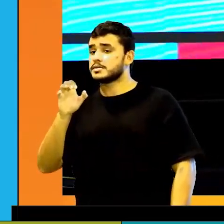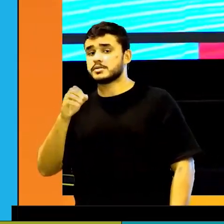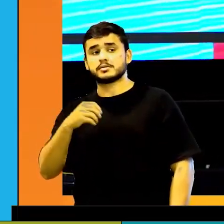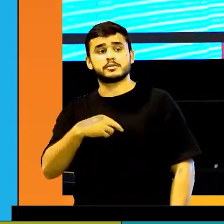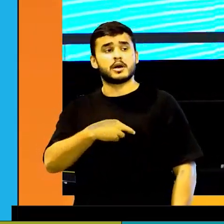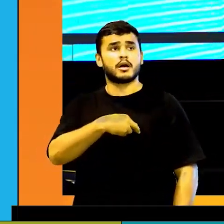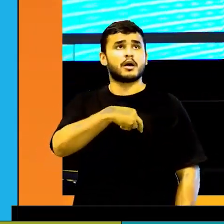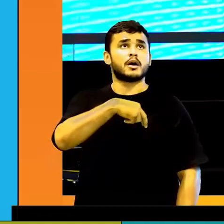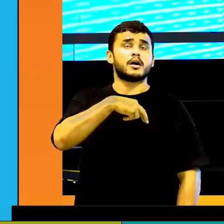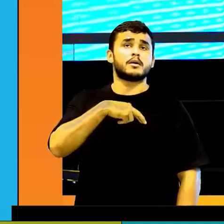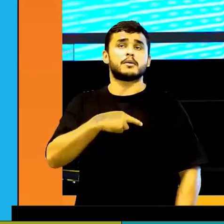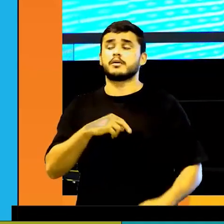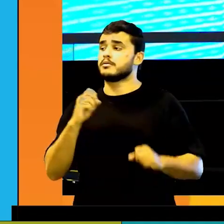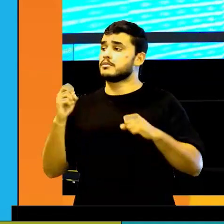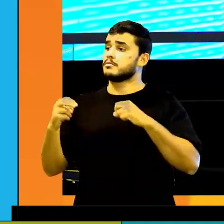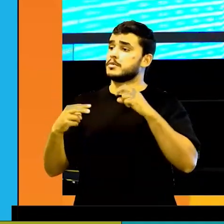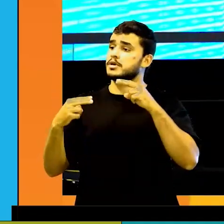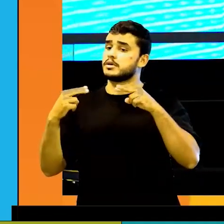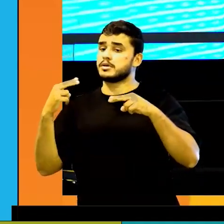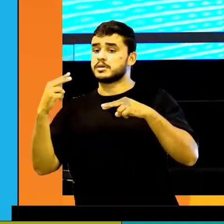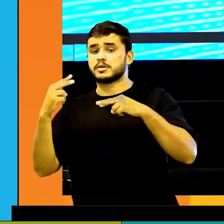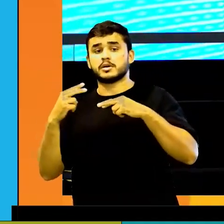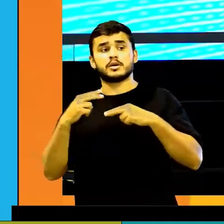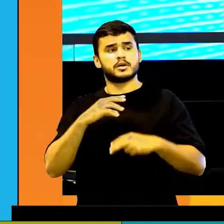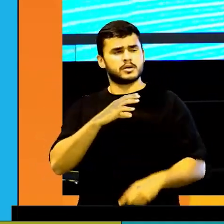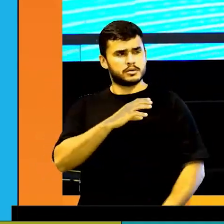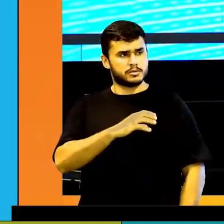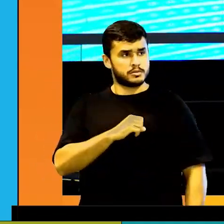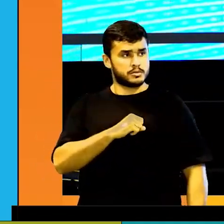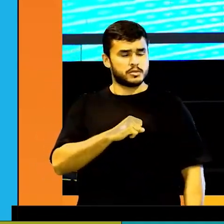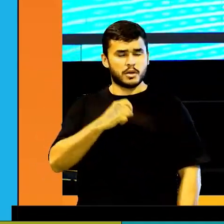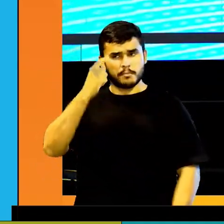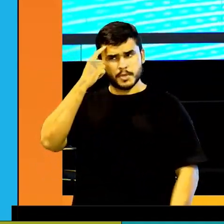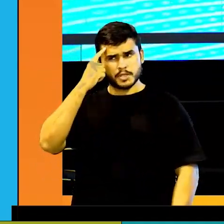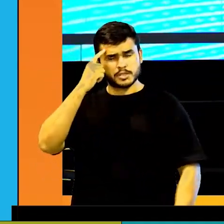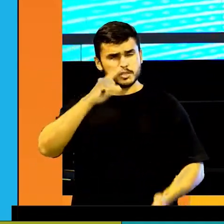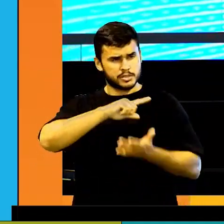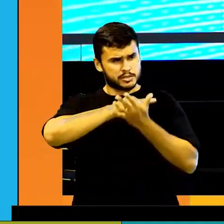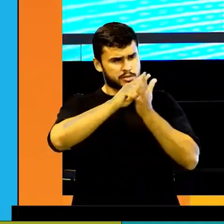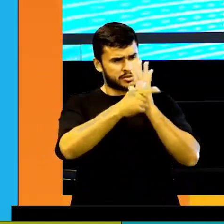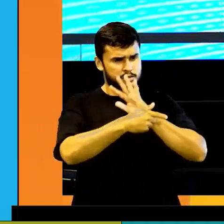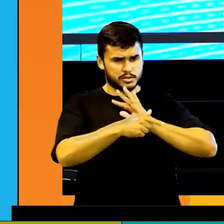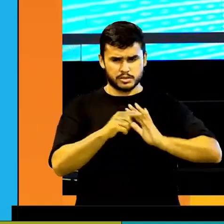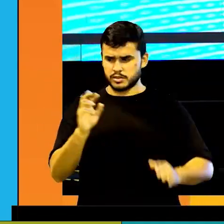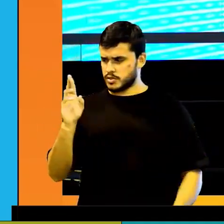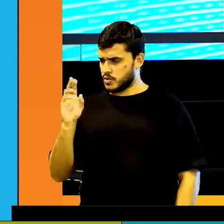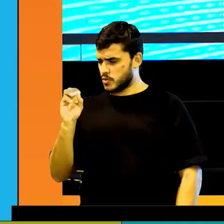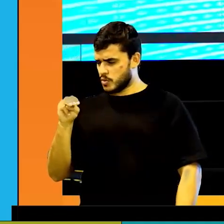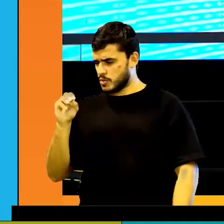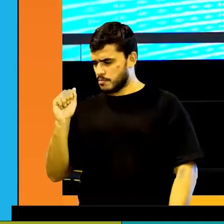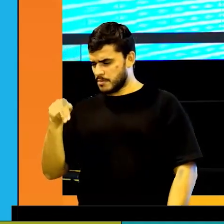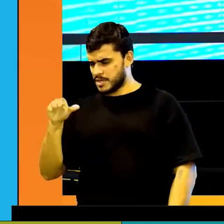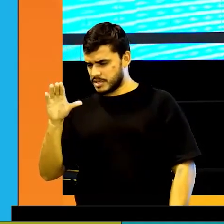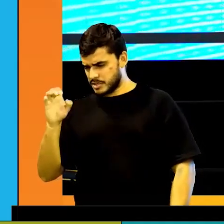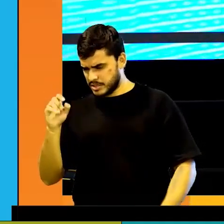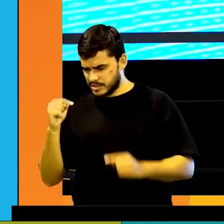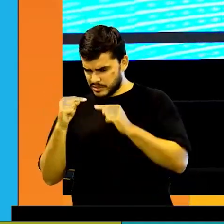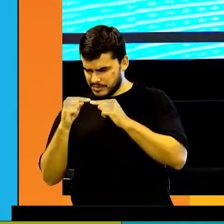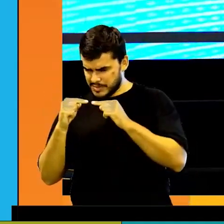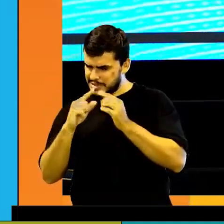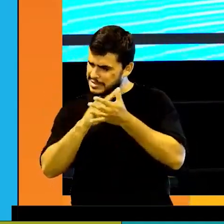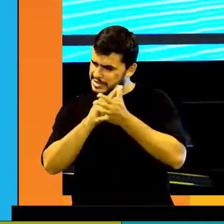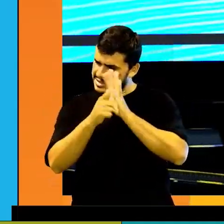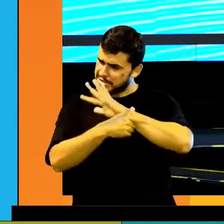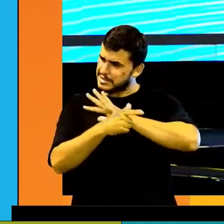Fábio Coelho, para um pouquinho, explica melhor essa história de romance ser gênero literário.